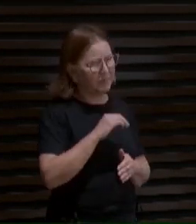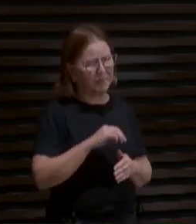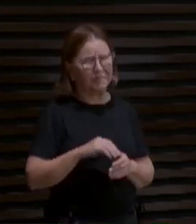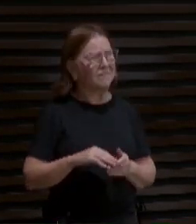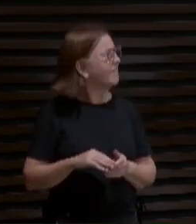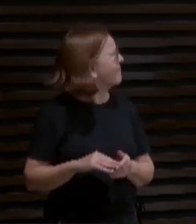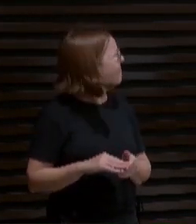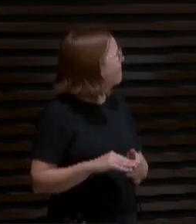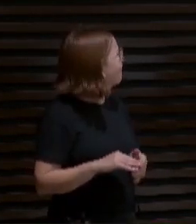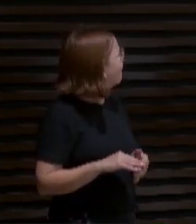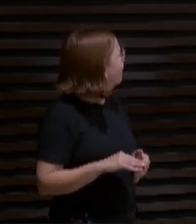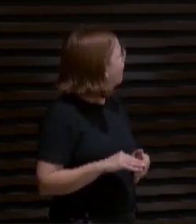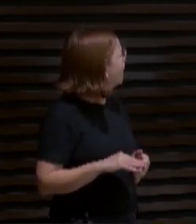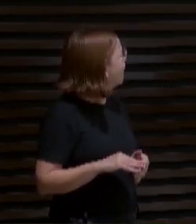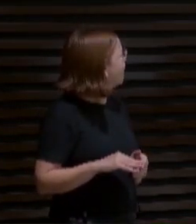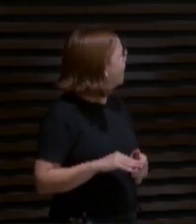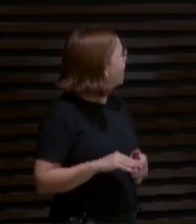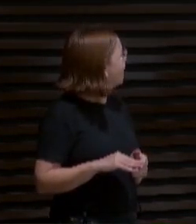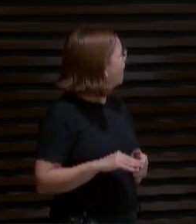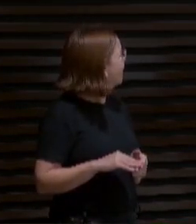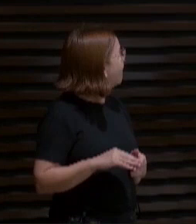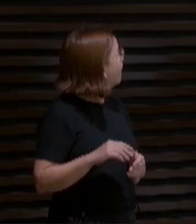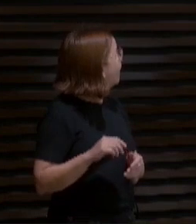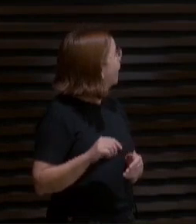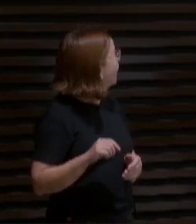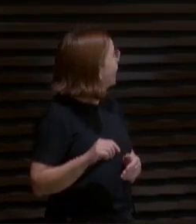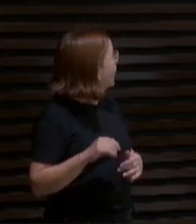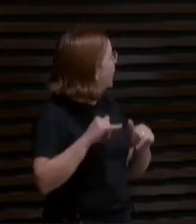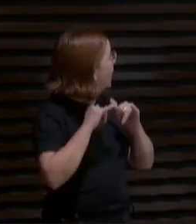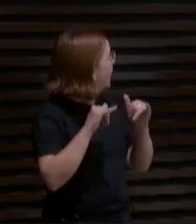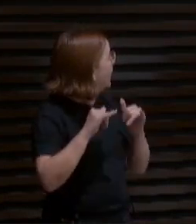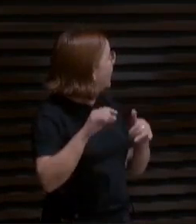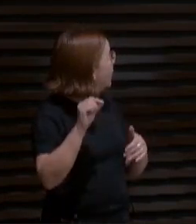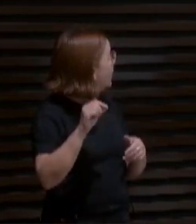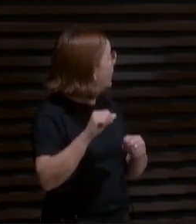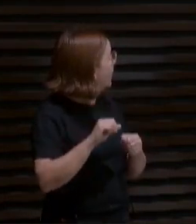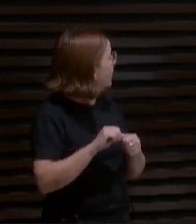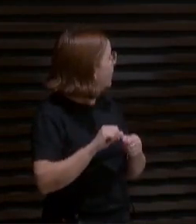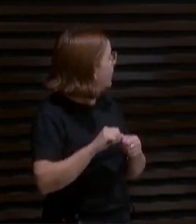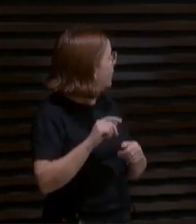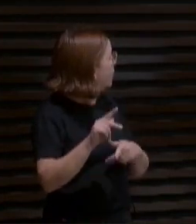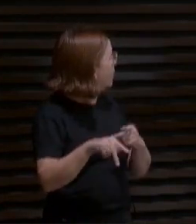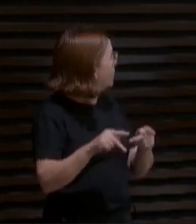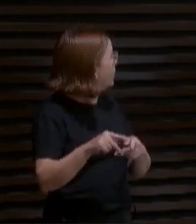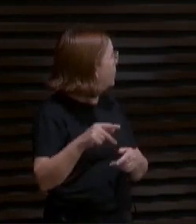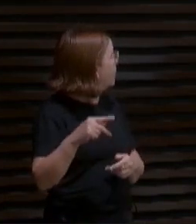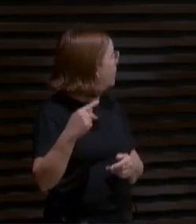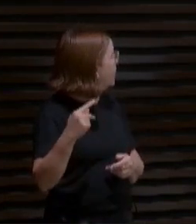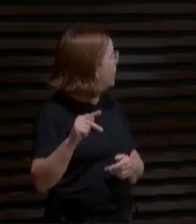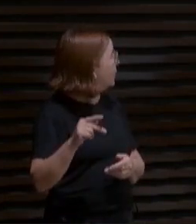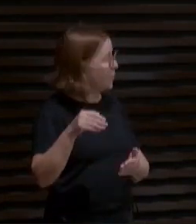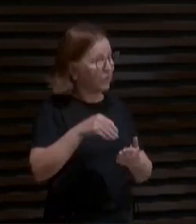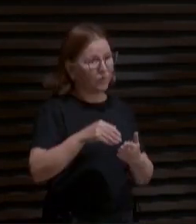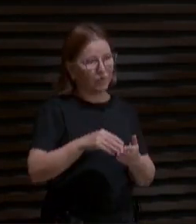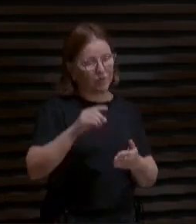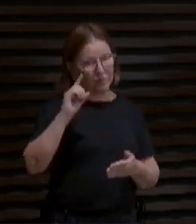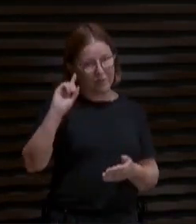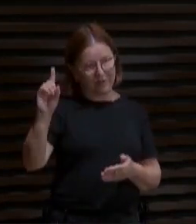judeu ao teu, Moabe, nos últimos dias. Então, aqui nós temos